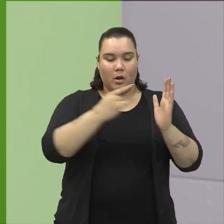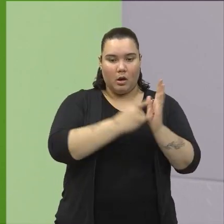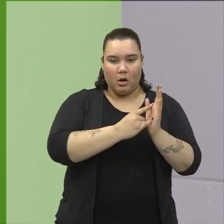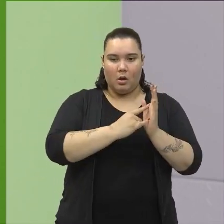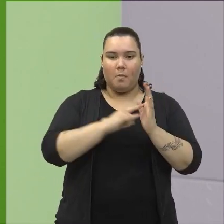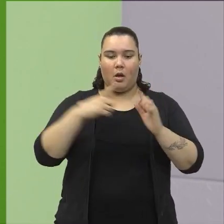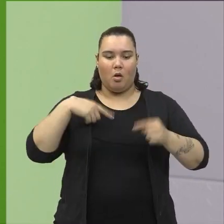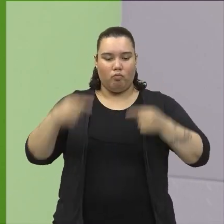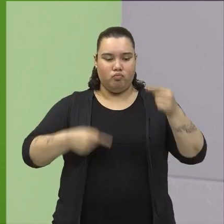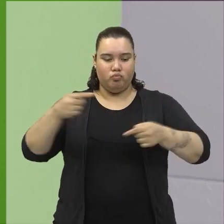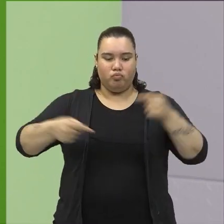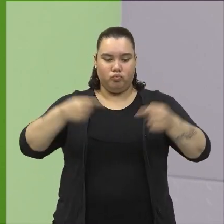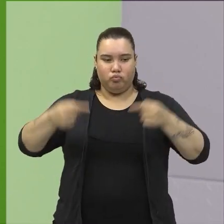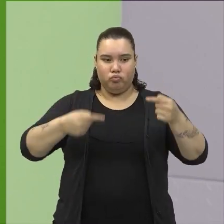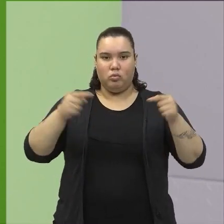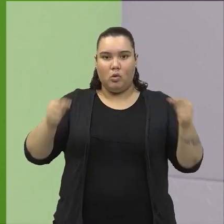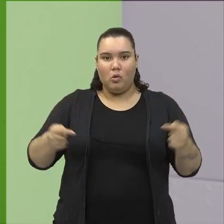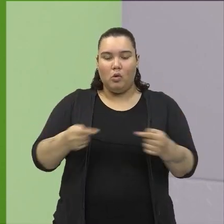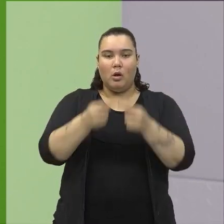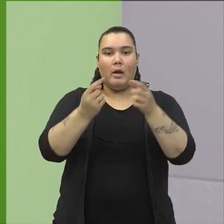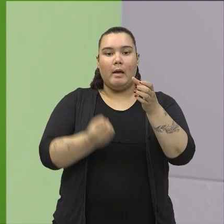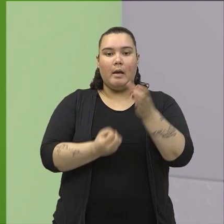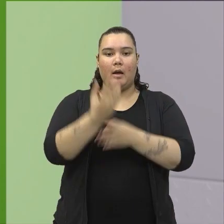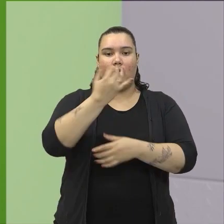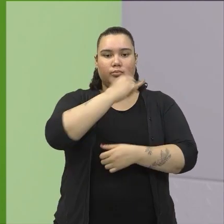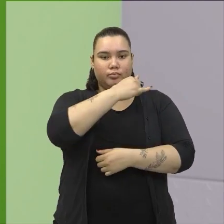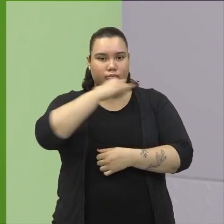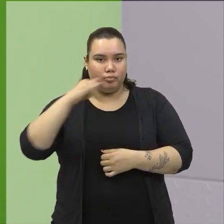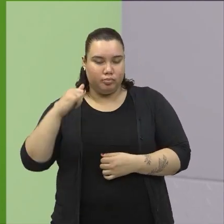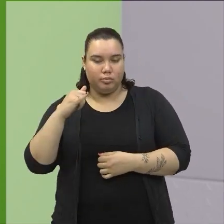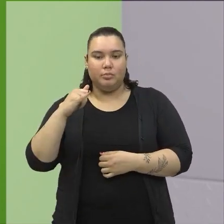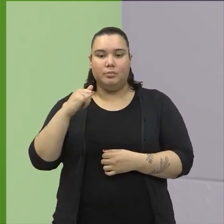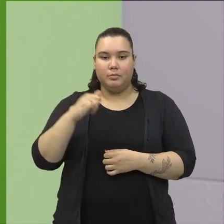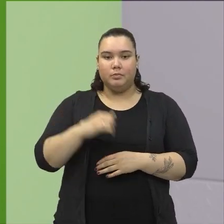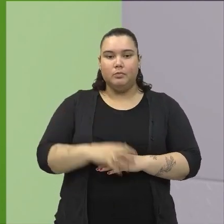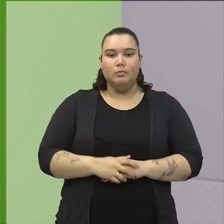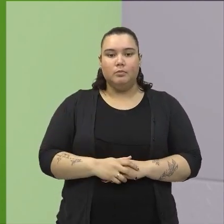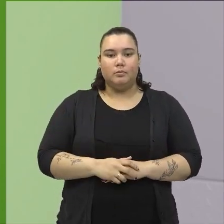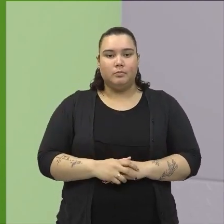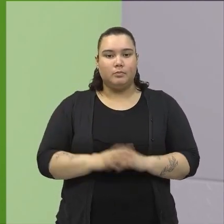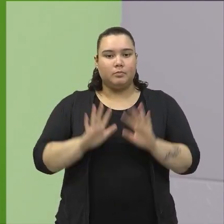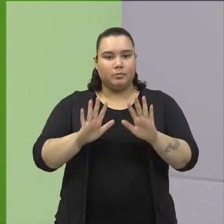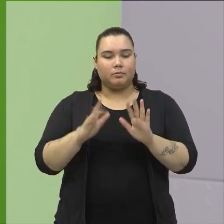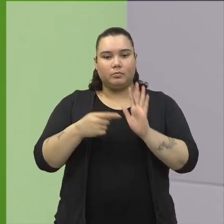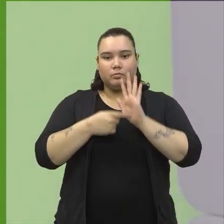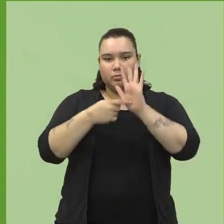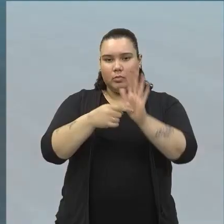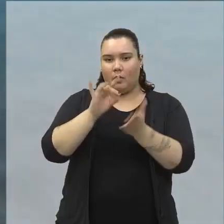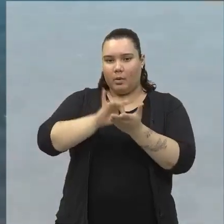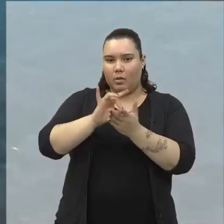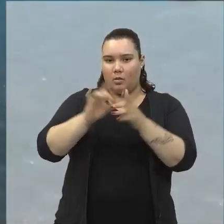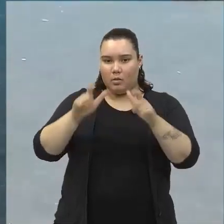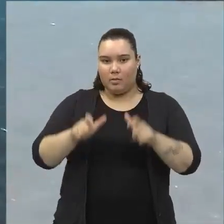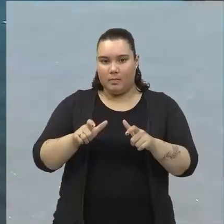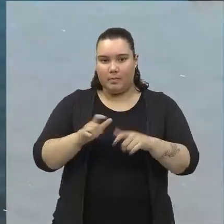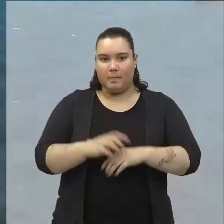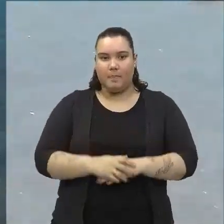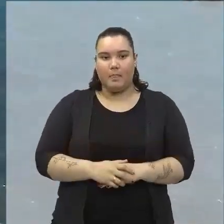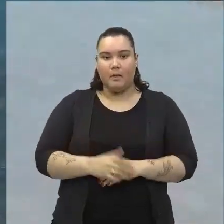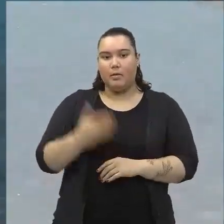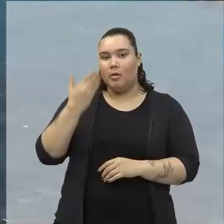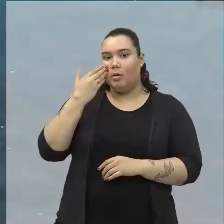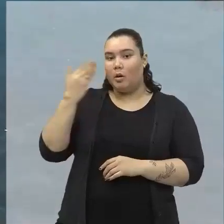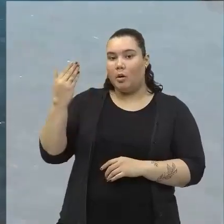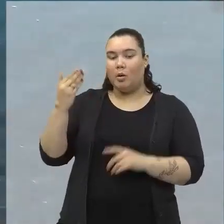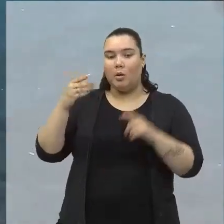é exatamente esse o princípio de funcionamento da hidrelétrica. Agora, vamos para uma hidrelétrica de verdade? Nós agora